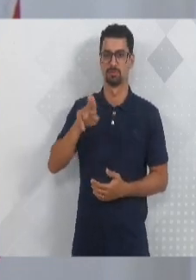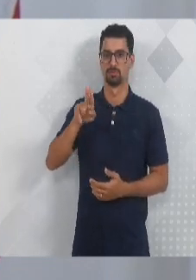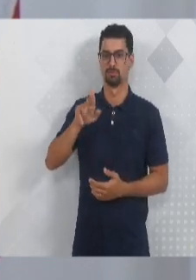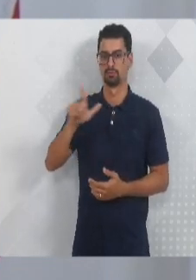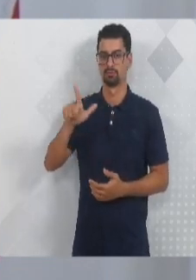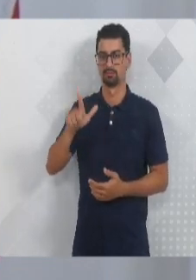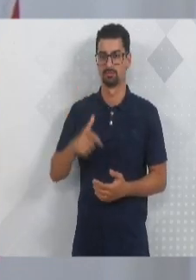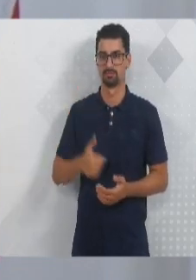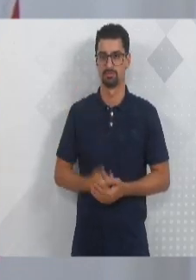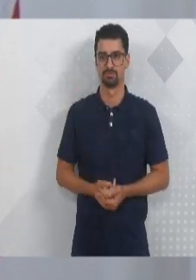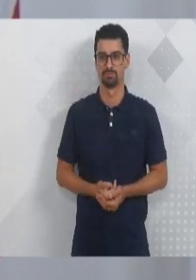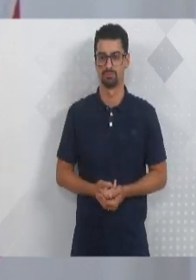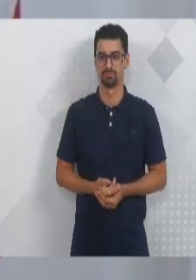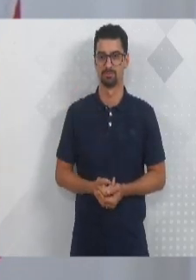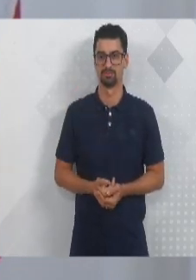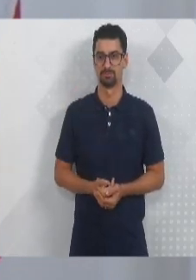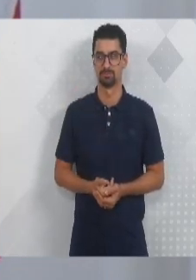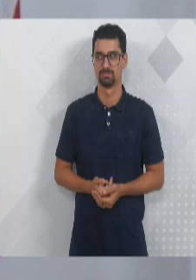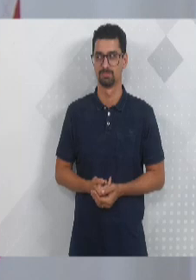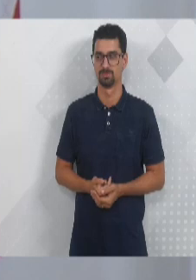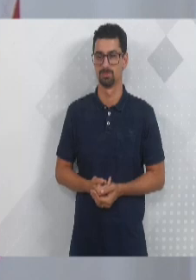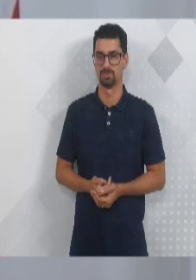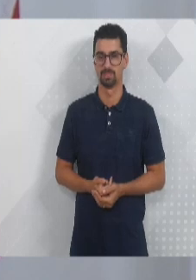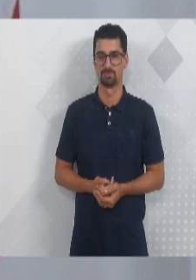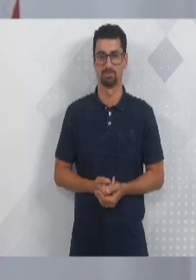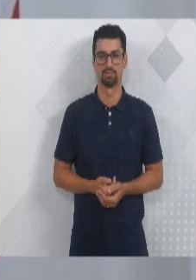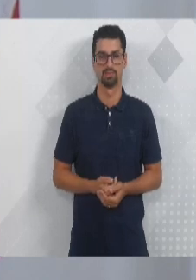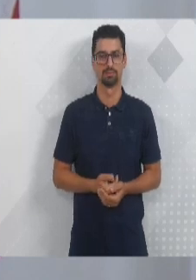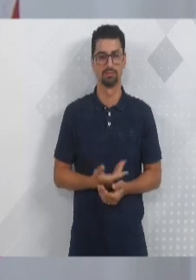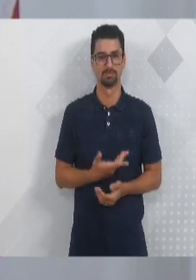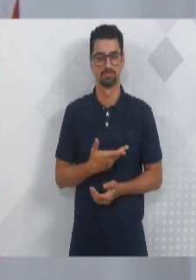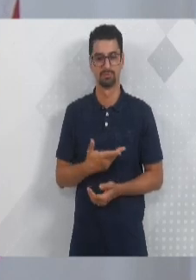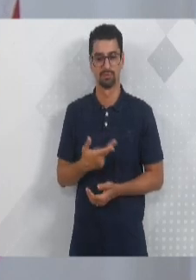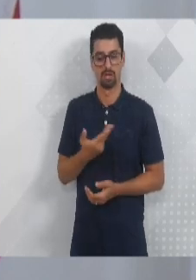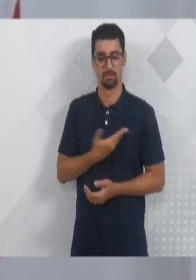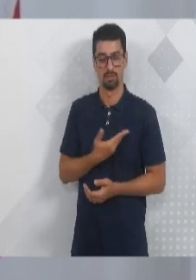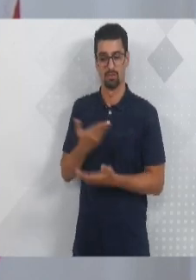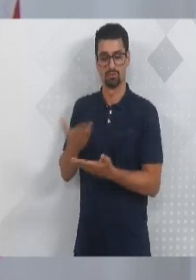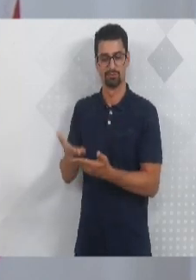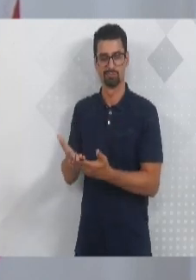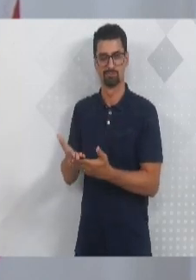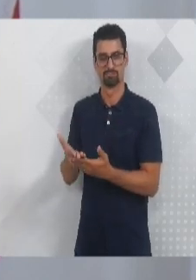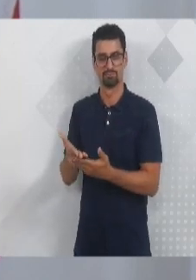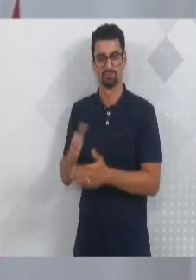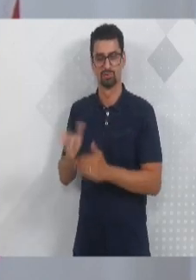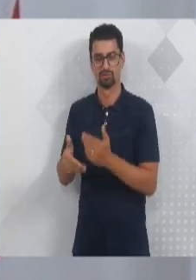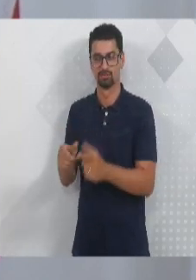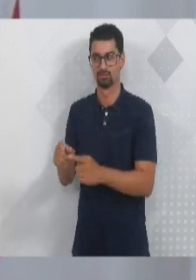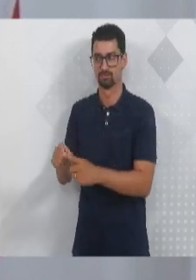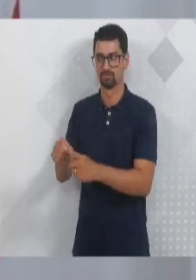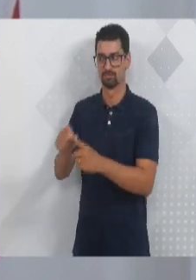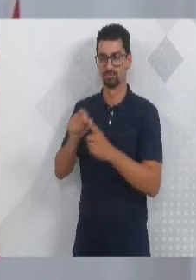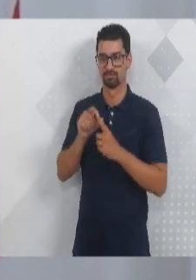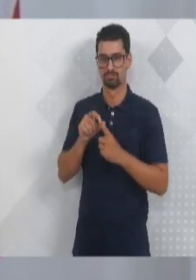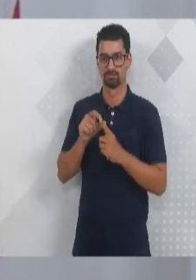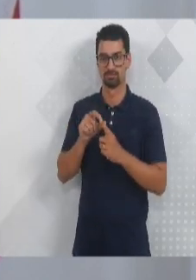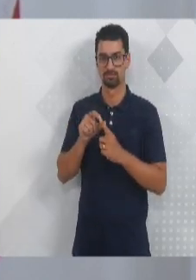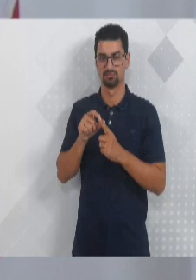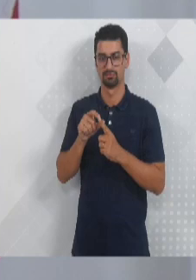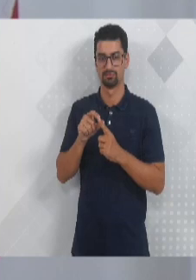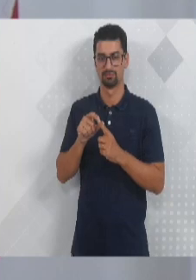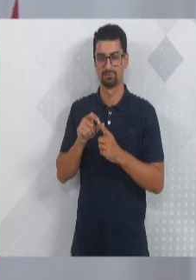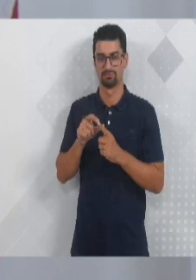que das suas palavras fez com que a gente se preparasse